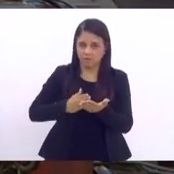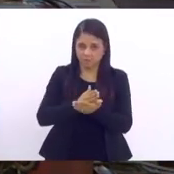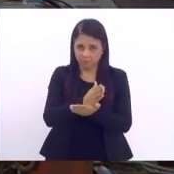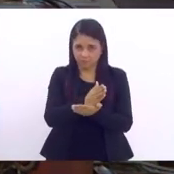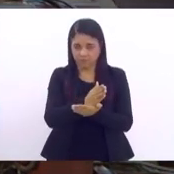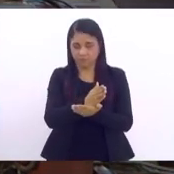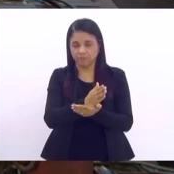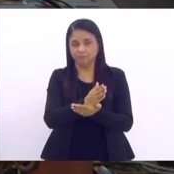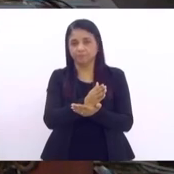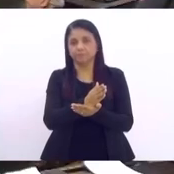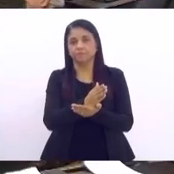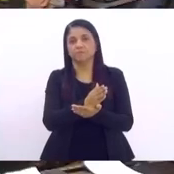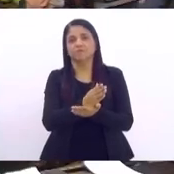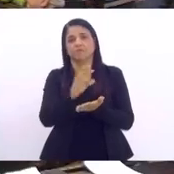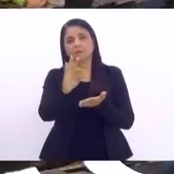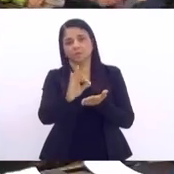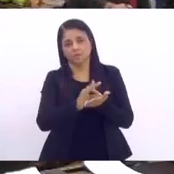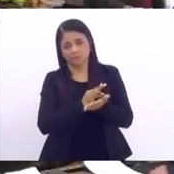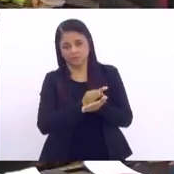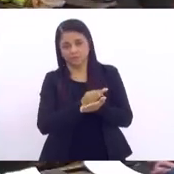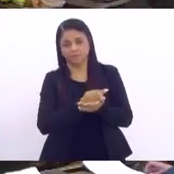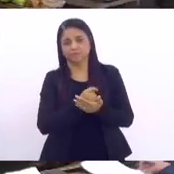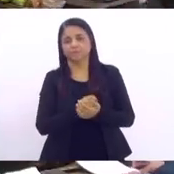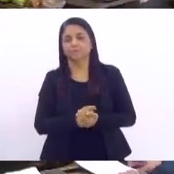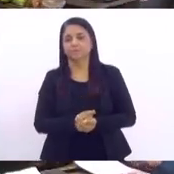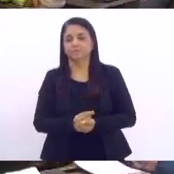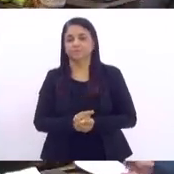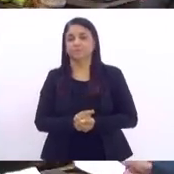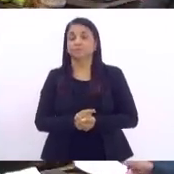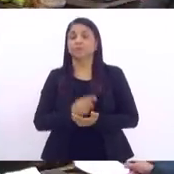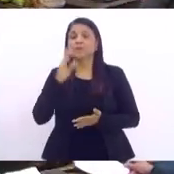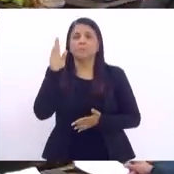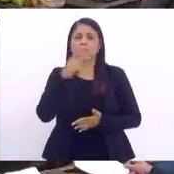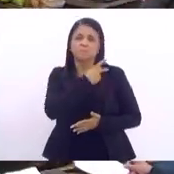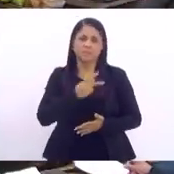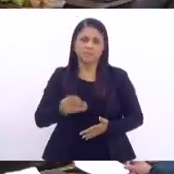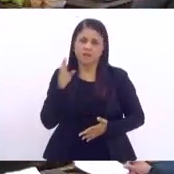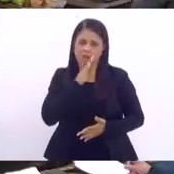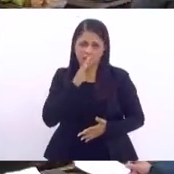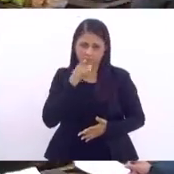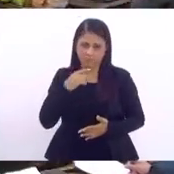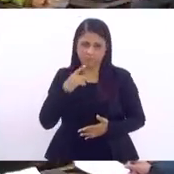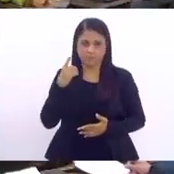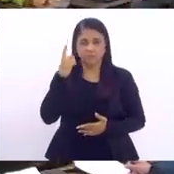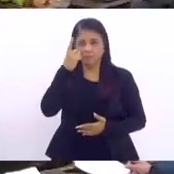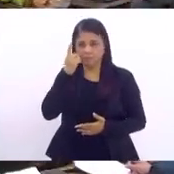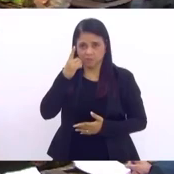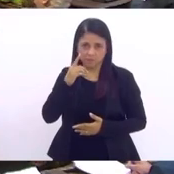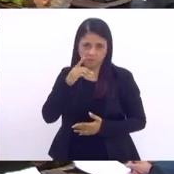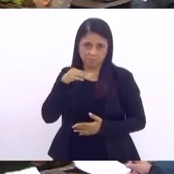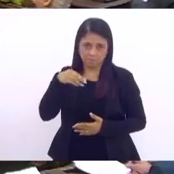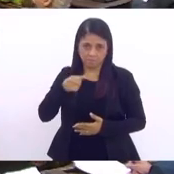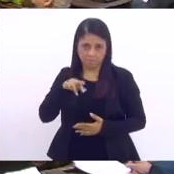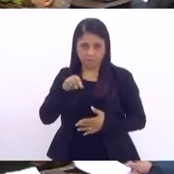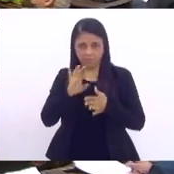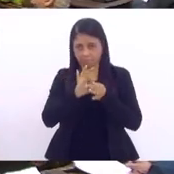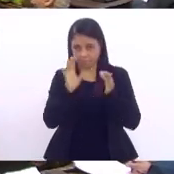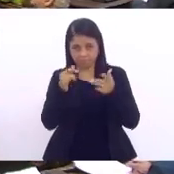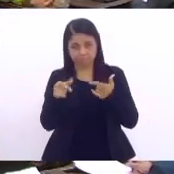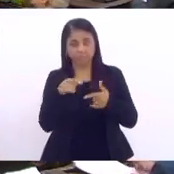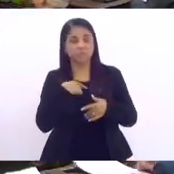autógrafo. Presidente, rapidamente. Deputada Marta, vontade. Só porque o deputado Márcio Galberto fez uma